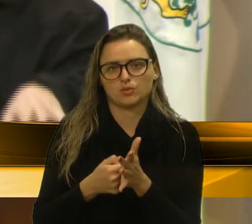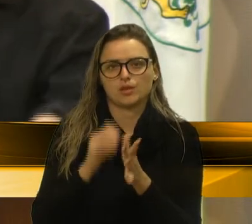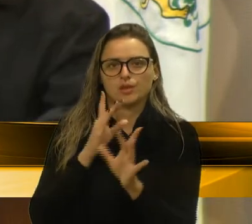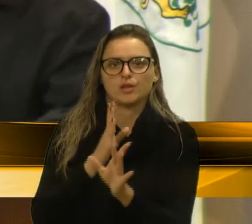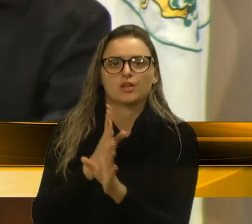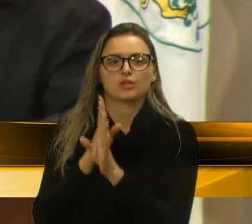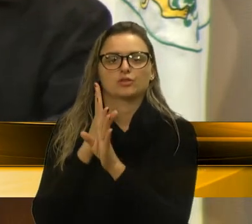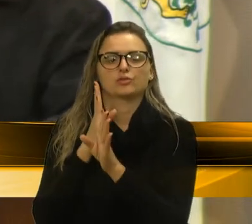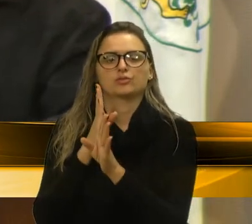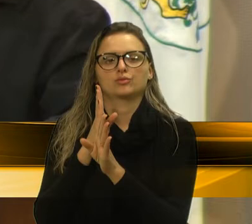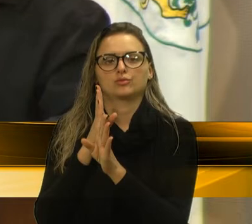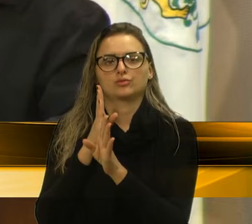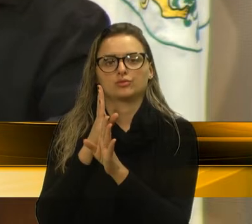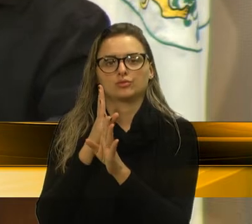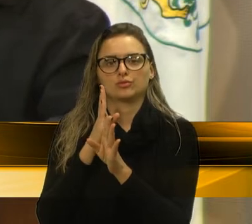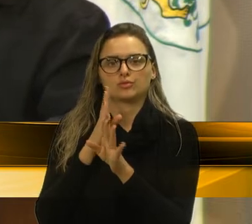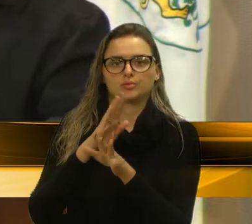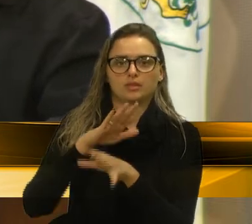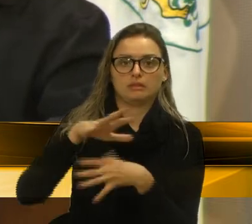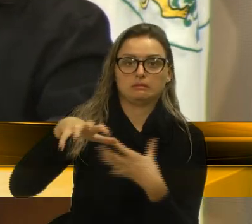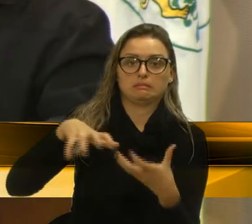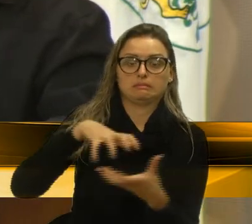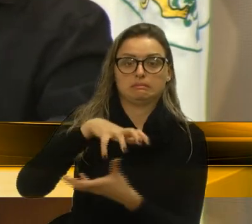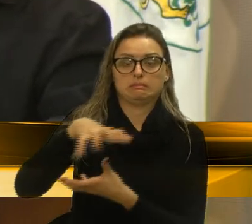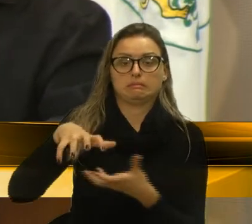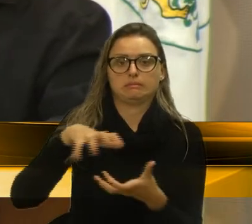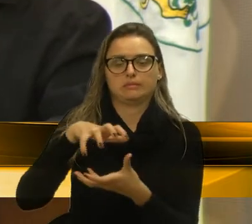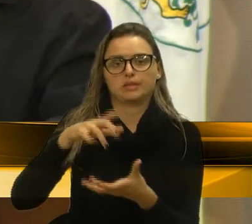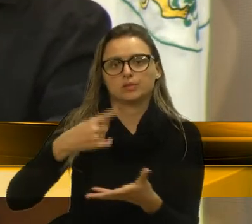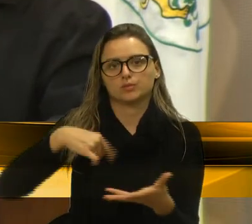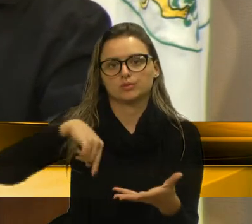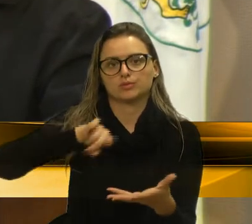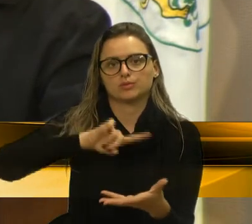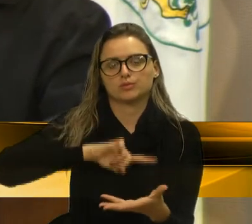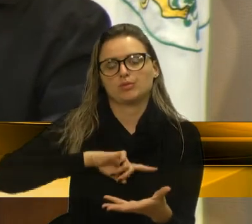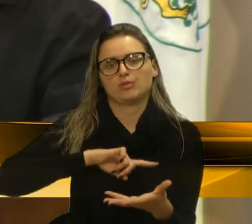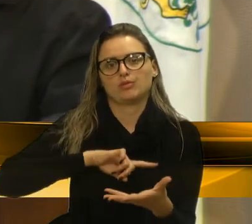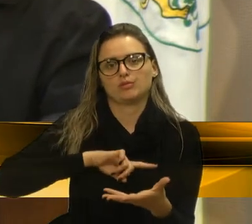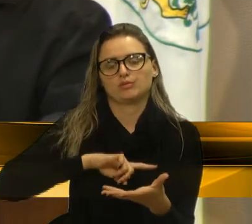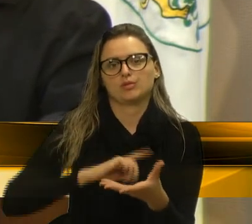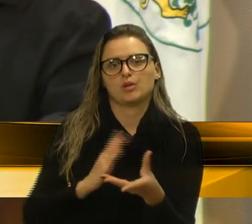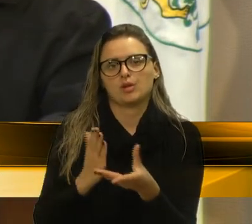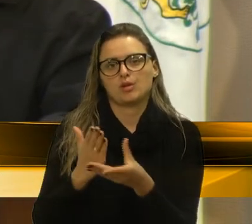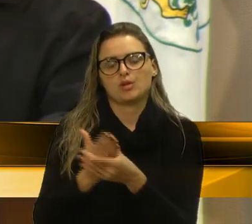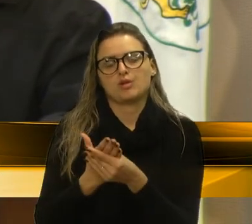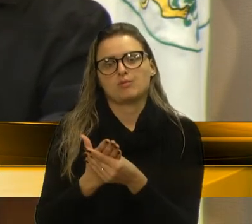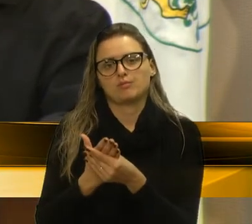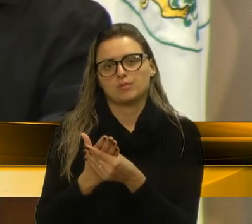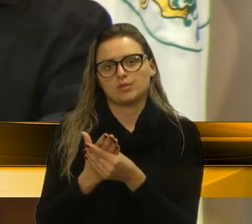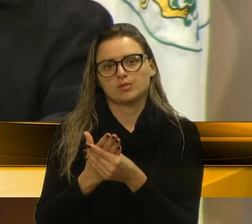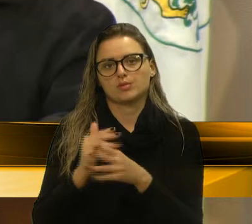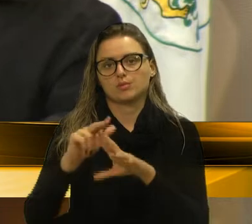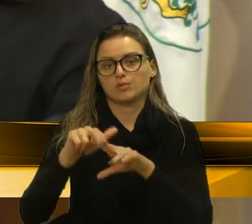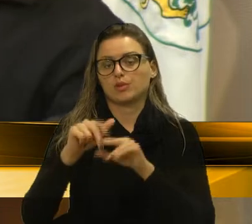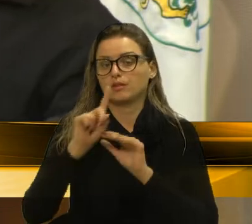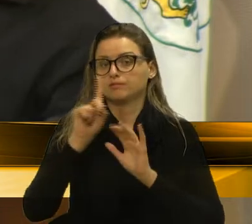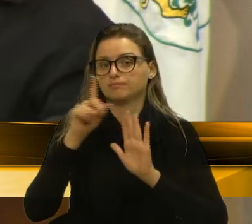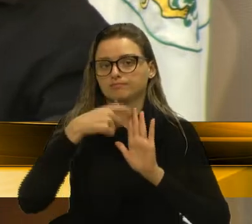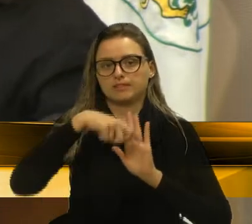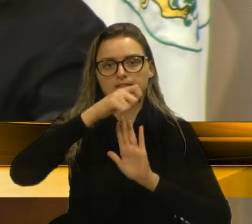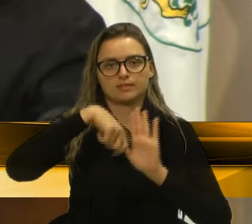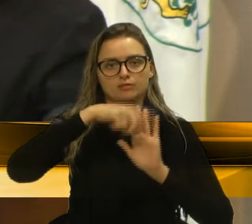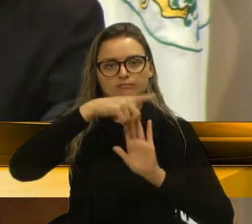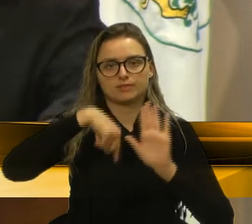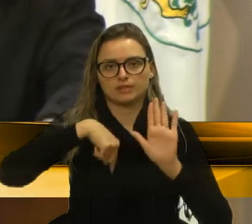desvendar o imbróglio que estamos metidos, né, por conta do veto total